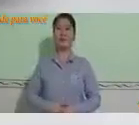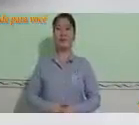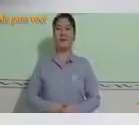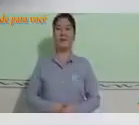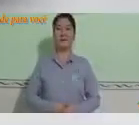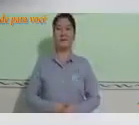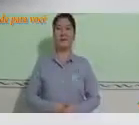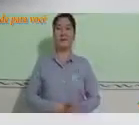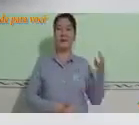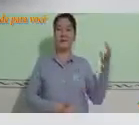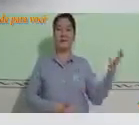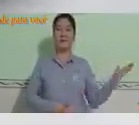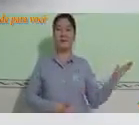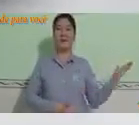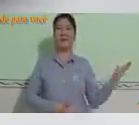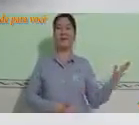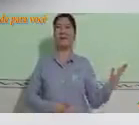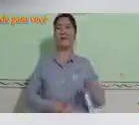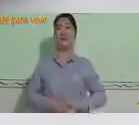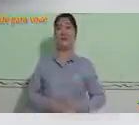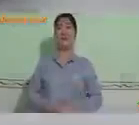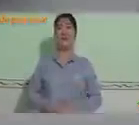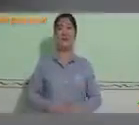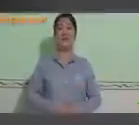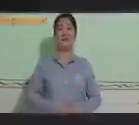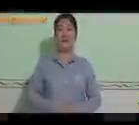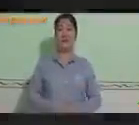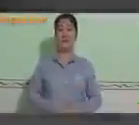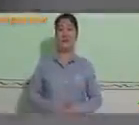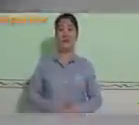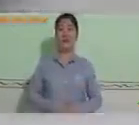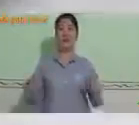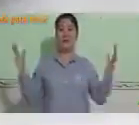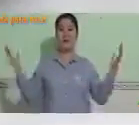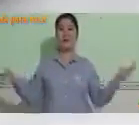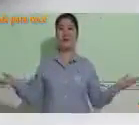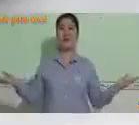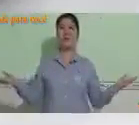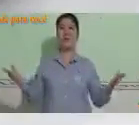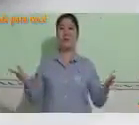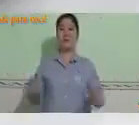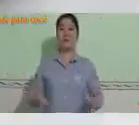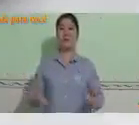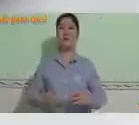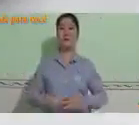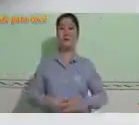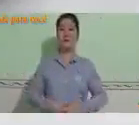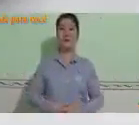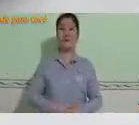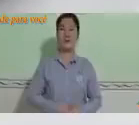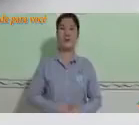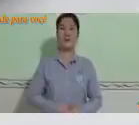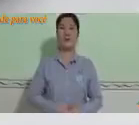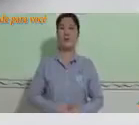De qualquer forma, deve-se evitar levantar objetos muito pesados, principalmente se a pessoa sofre frequentemente